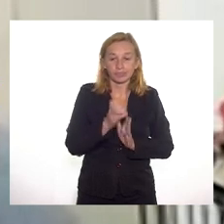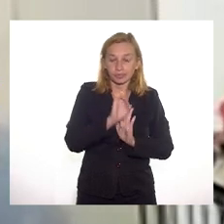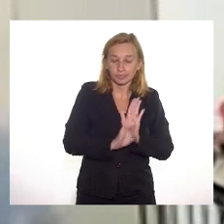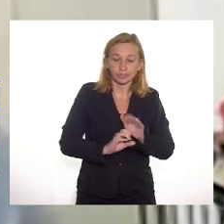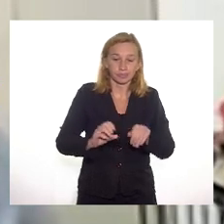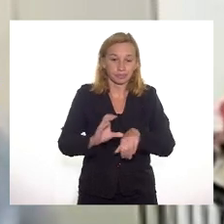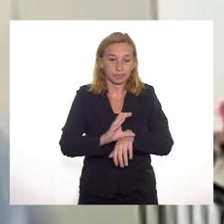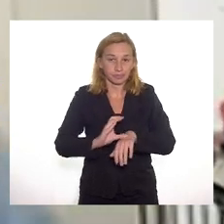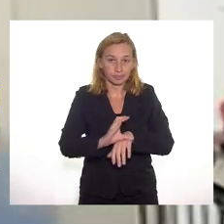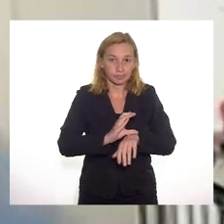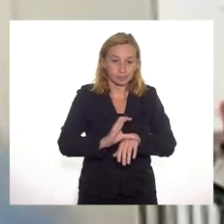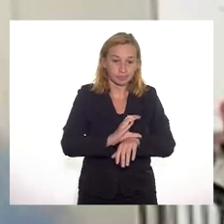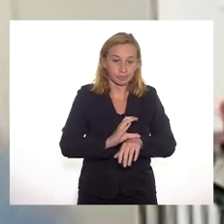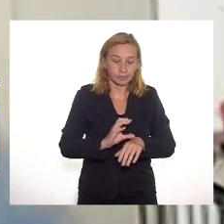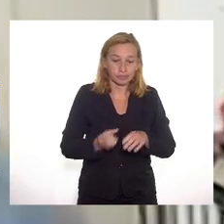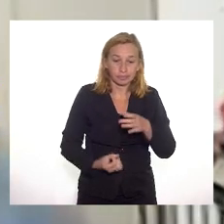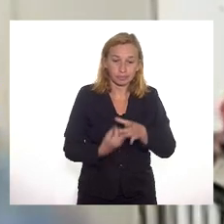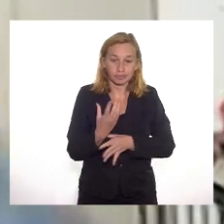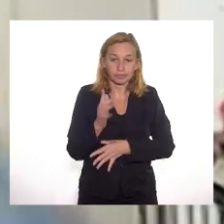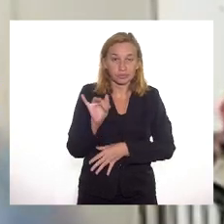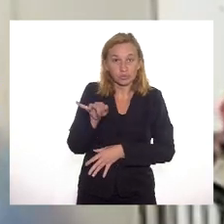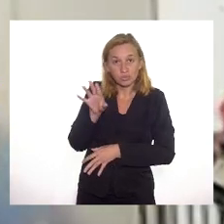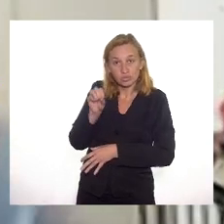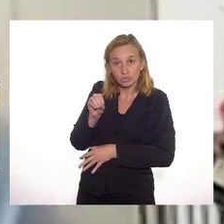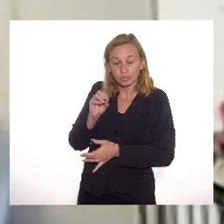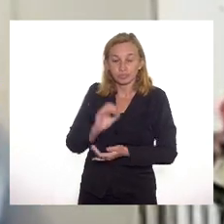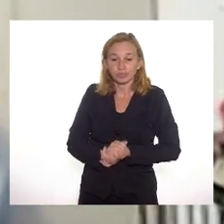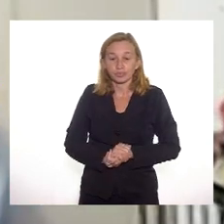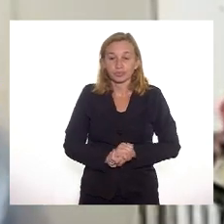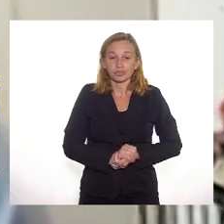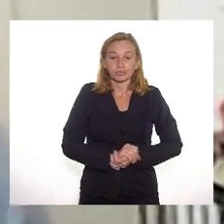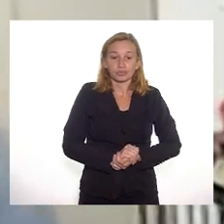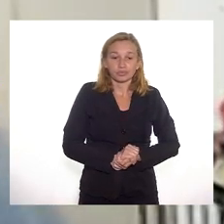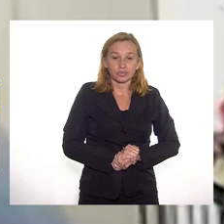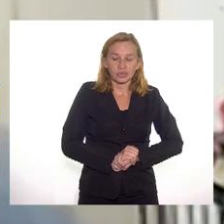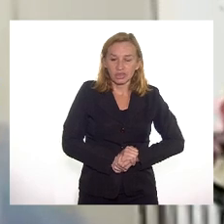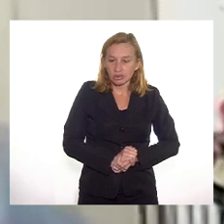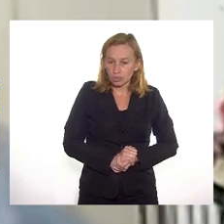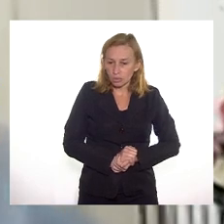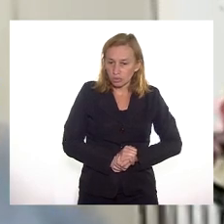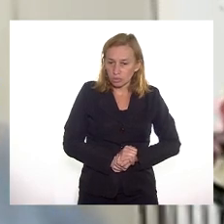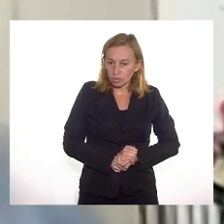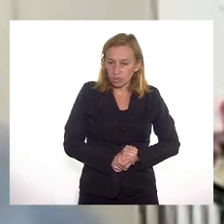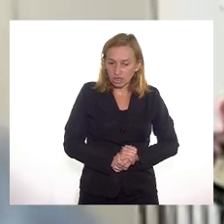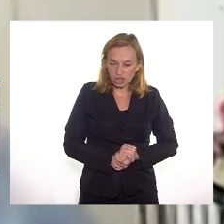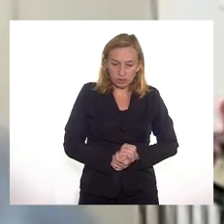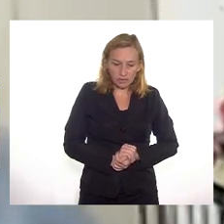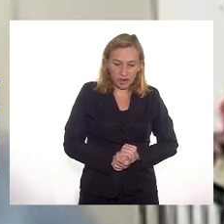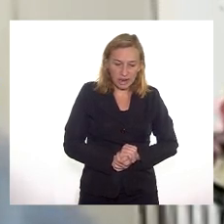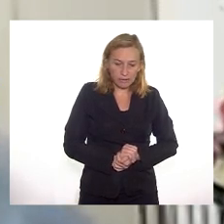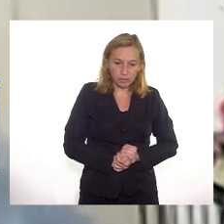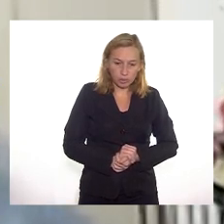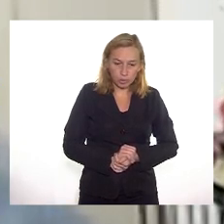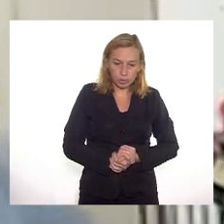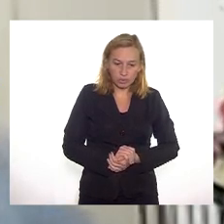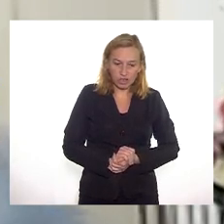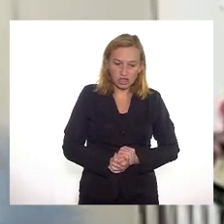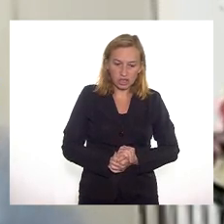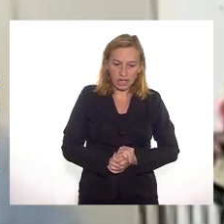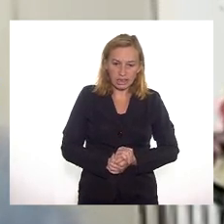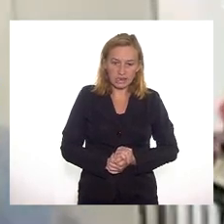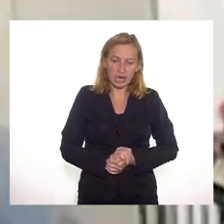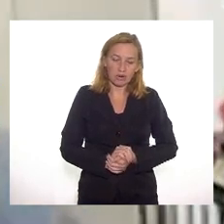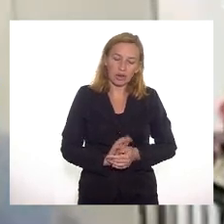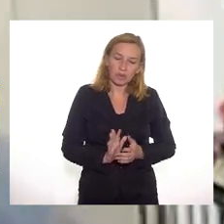constitucional trata da criação de um fundo a partir da arrecadação extra